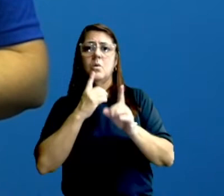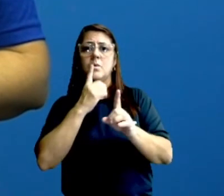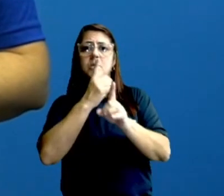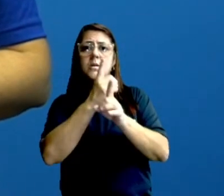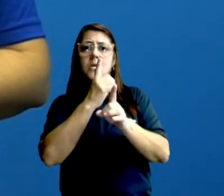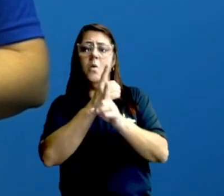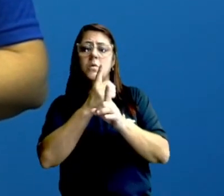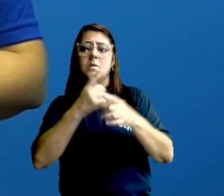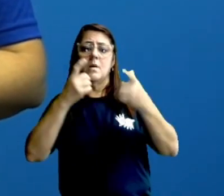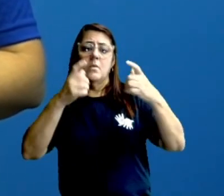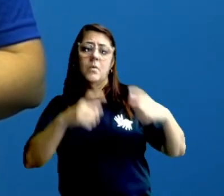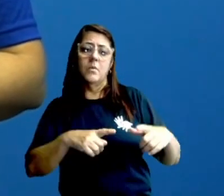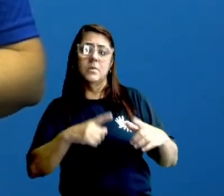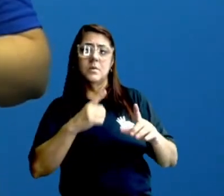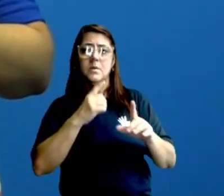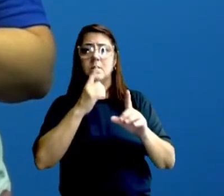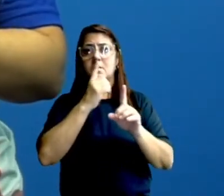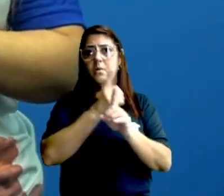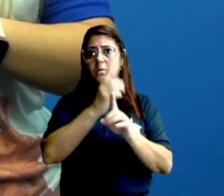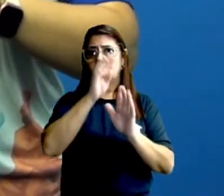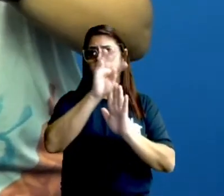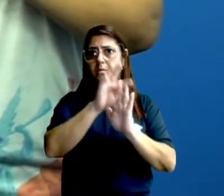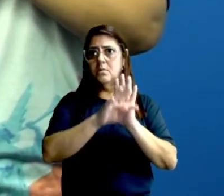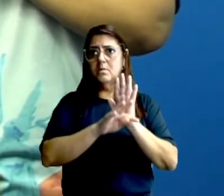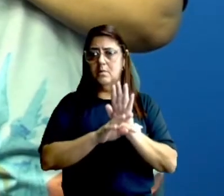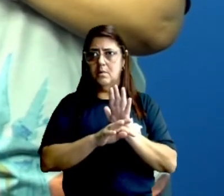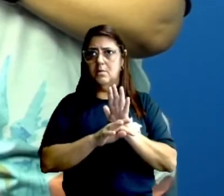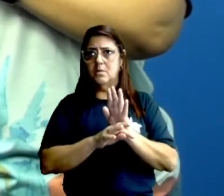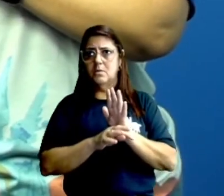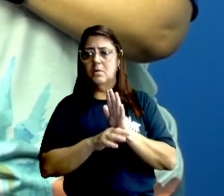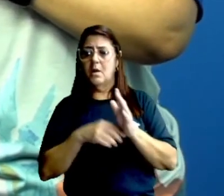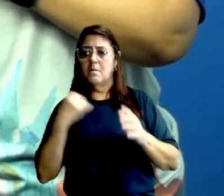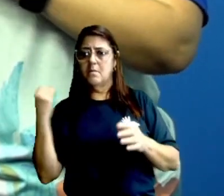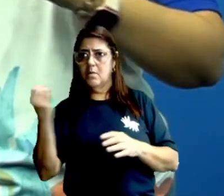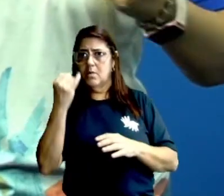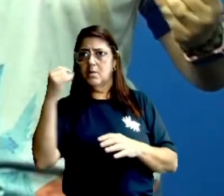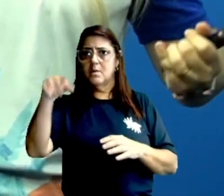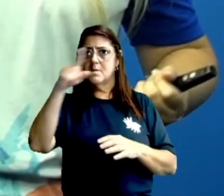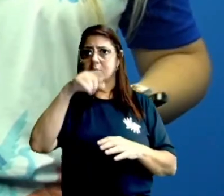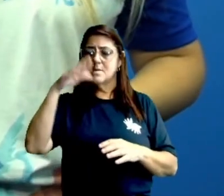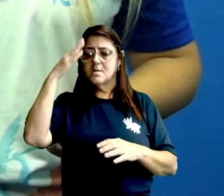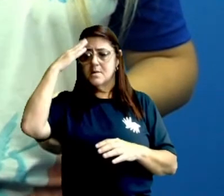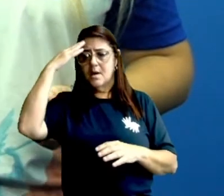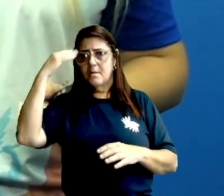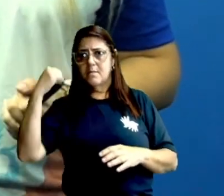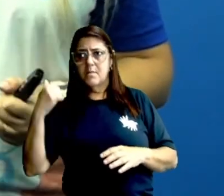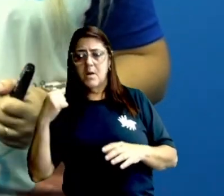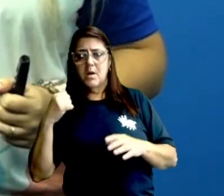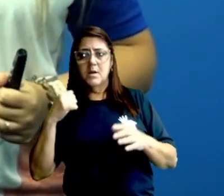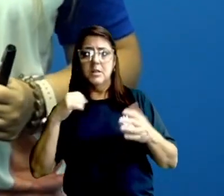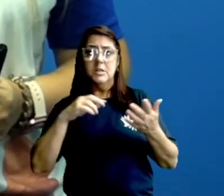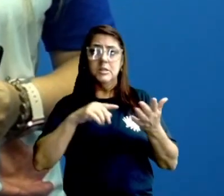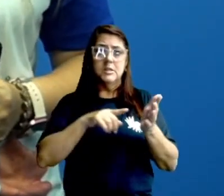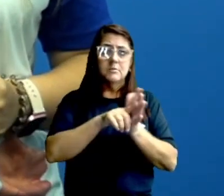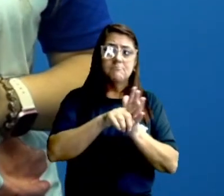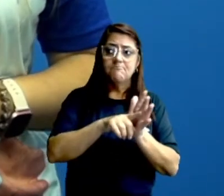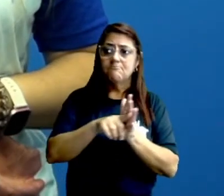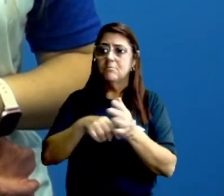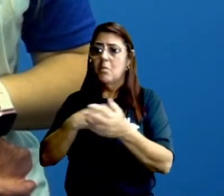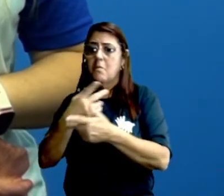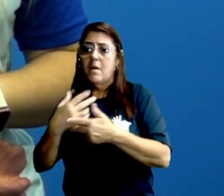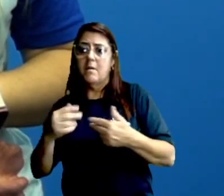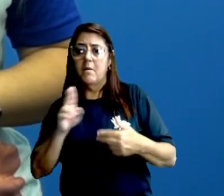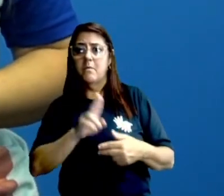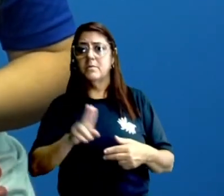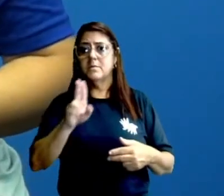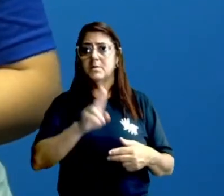podemos encontrar esses textos, tá? Porque é importante a gente se deparar com esses textos, saber identificar eles e saber para que eles